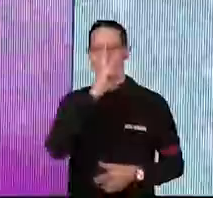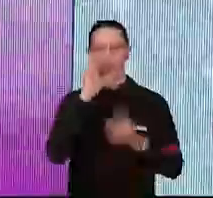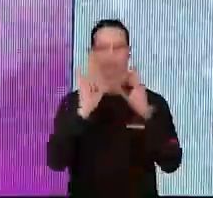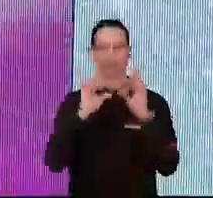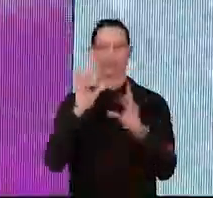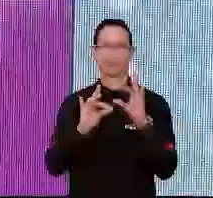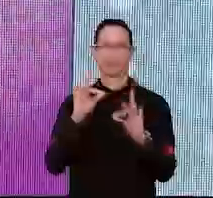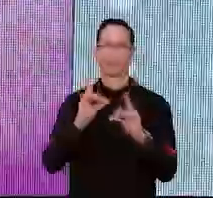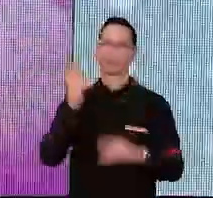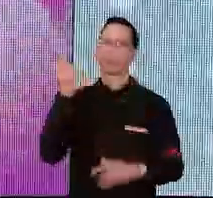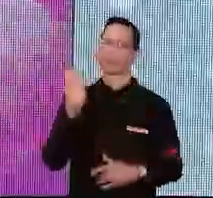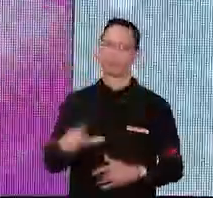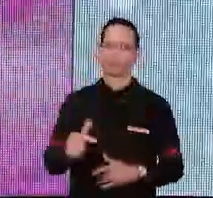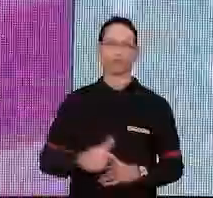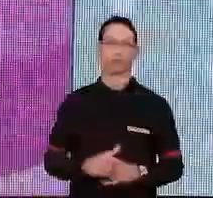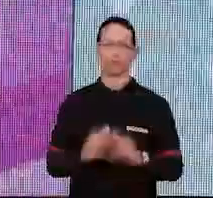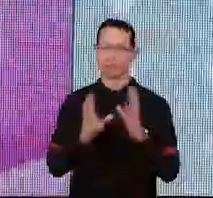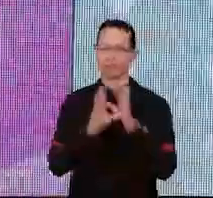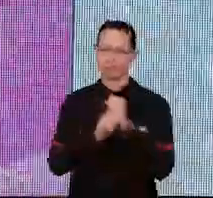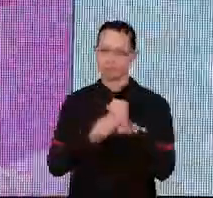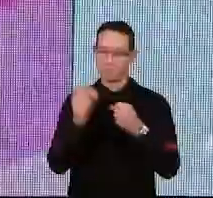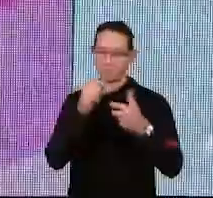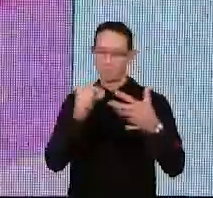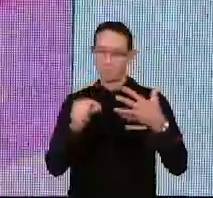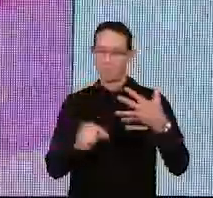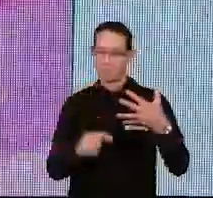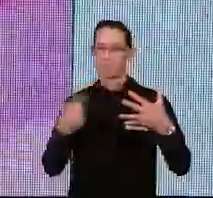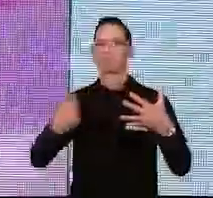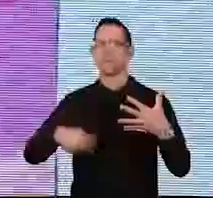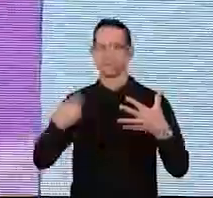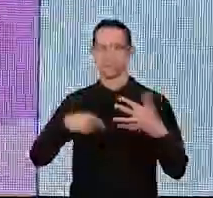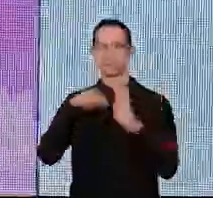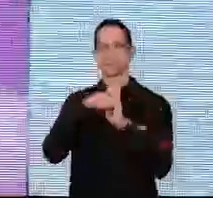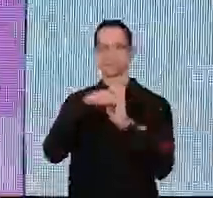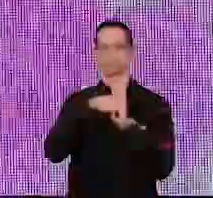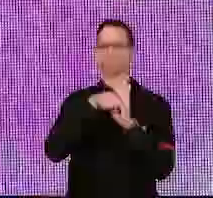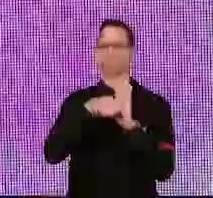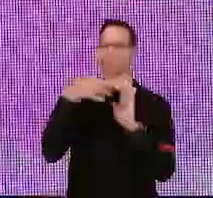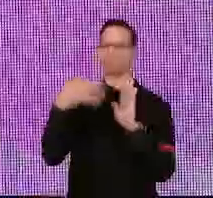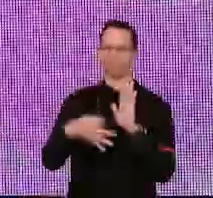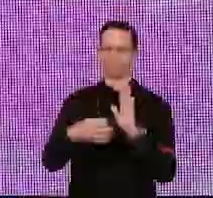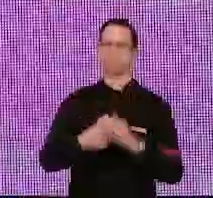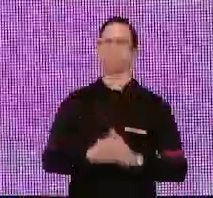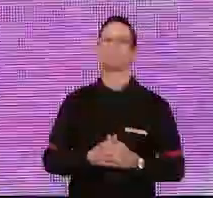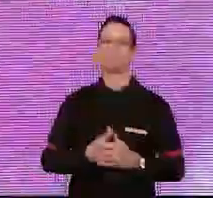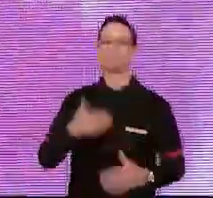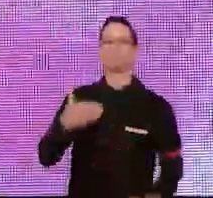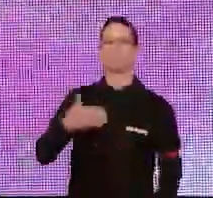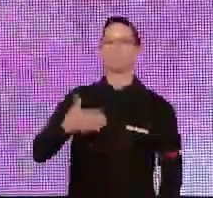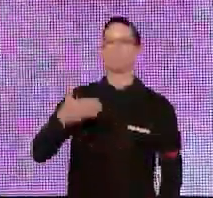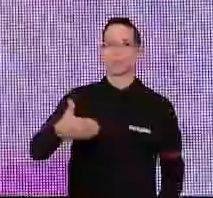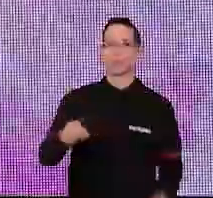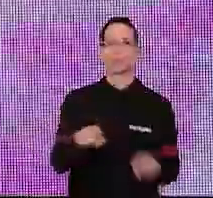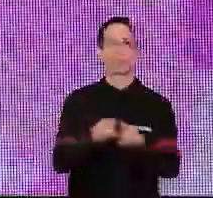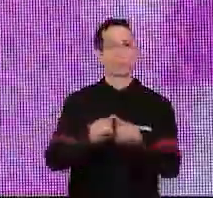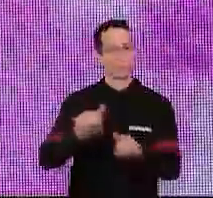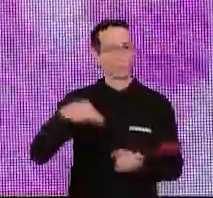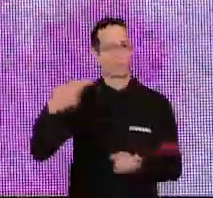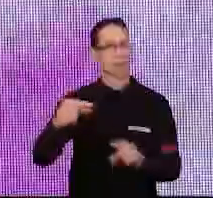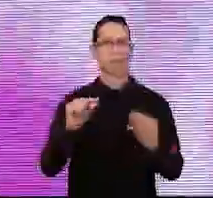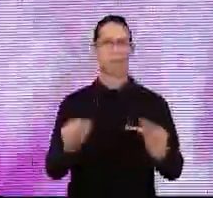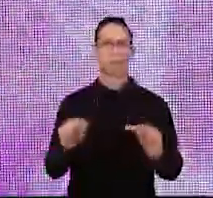um conjunto, né? É um conjunto de entendimento, Não é informação não é só buscar o diagnóstico, é o que vai ser feito depois. Com